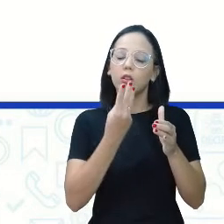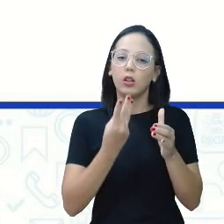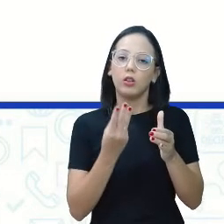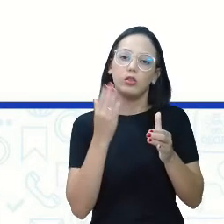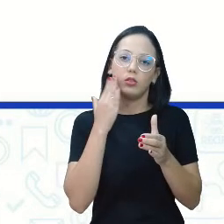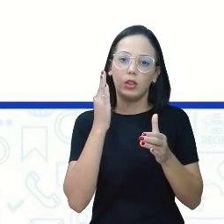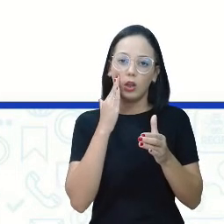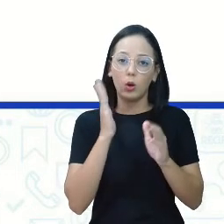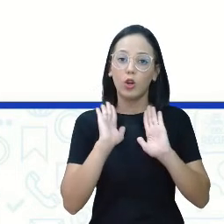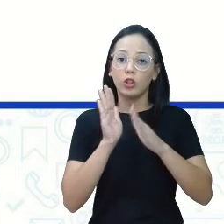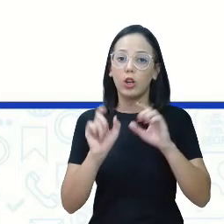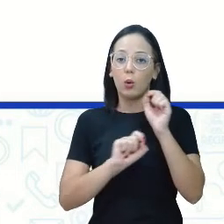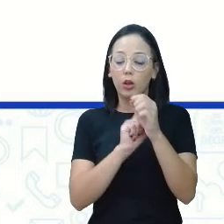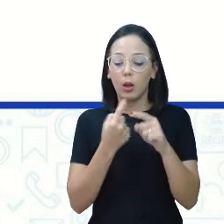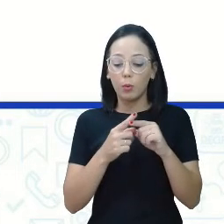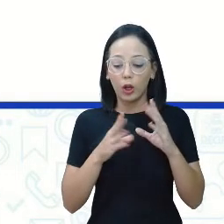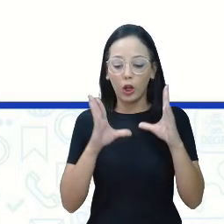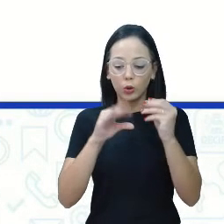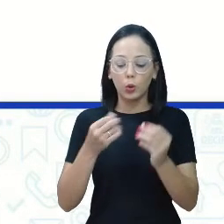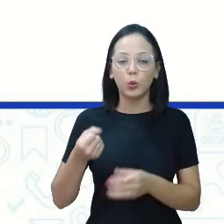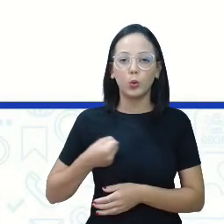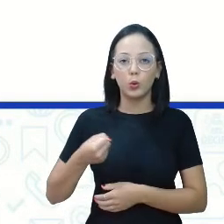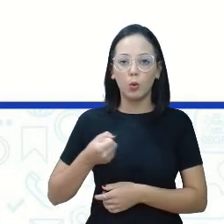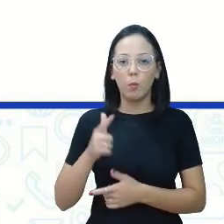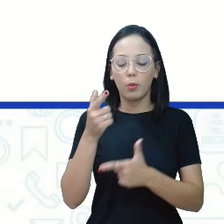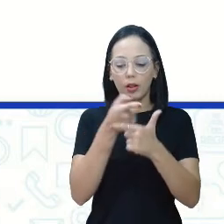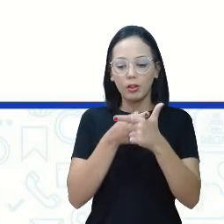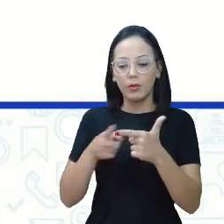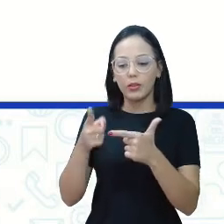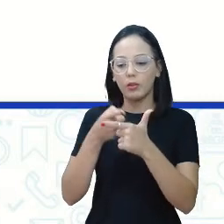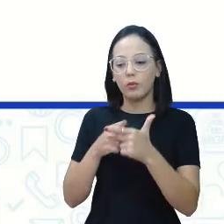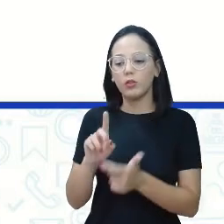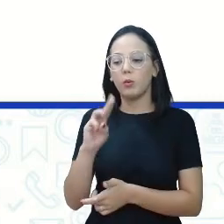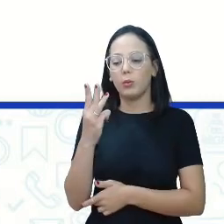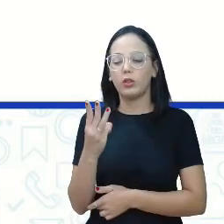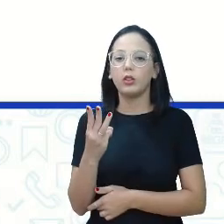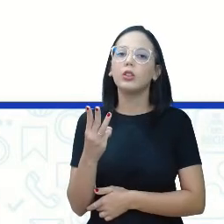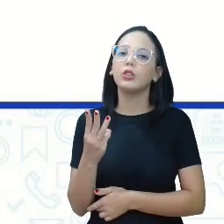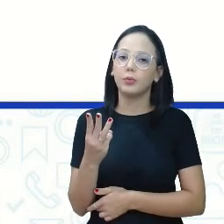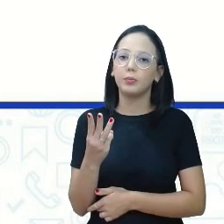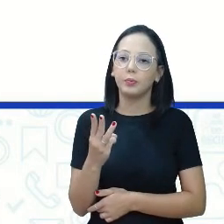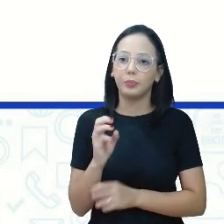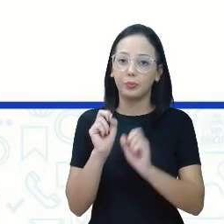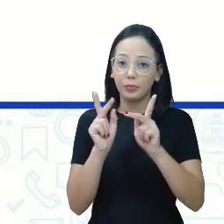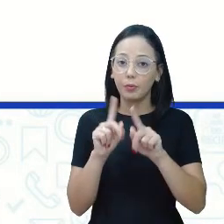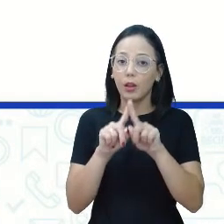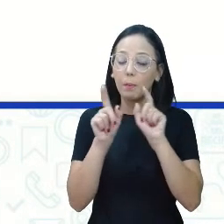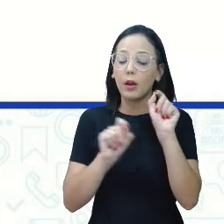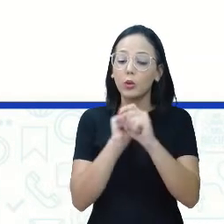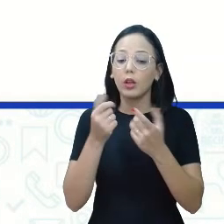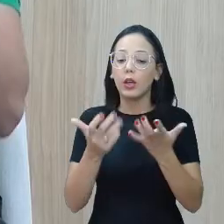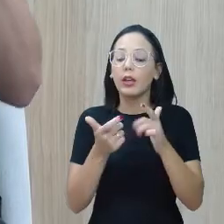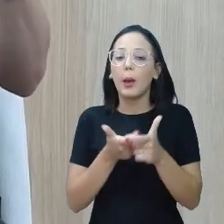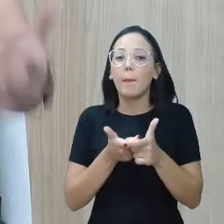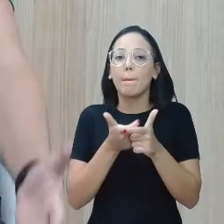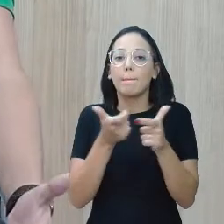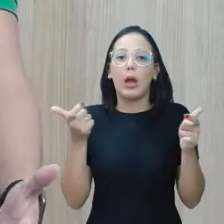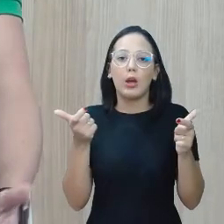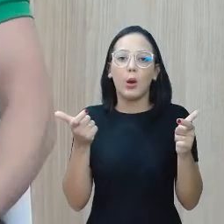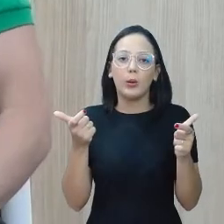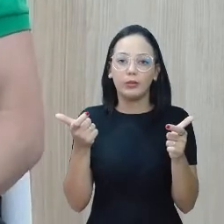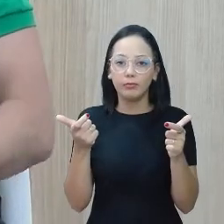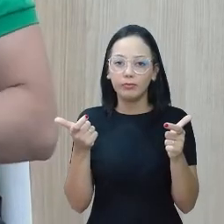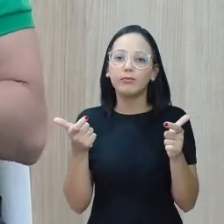tá? Já que todos os números também ali são divisíveis por 3 ao mesmo tempo, certo? Mas ele quer o maior